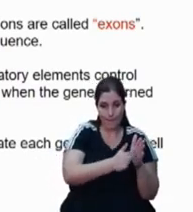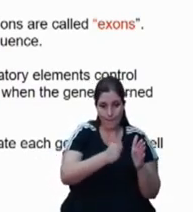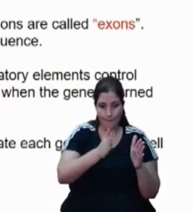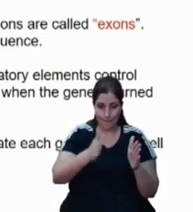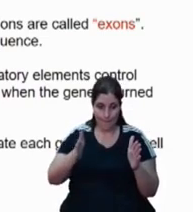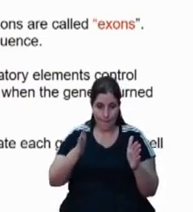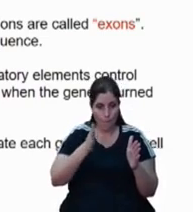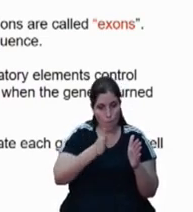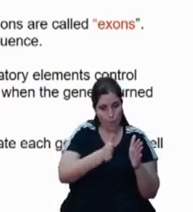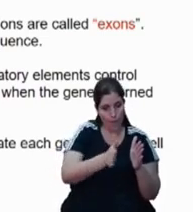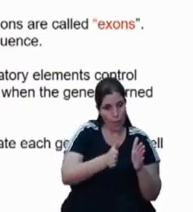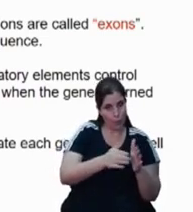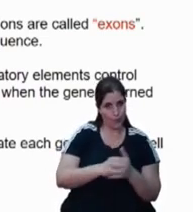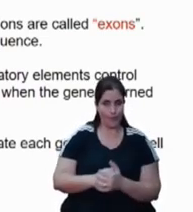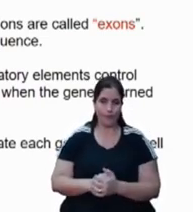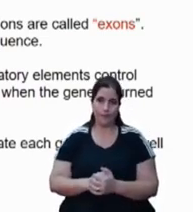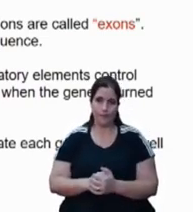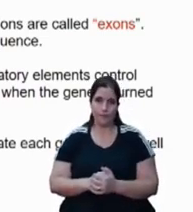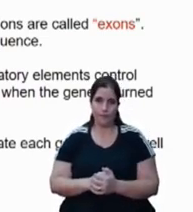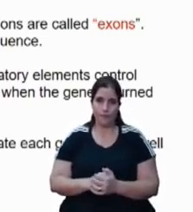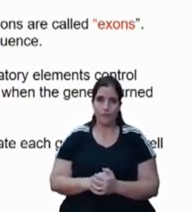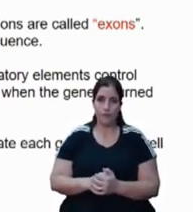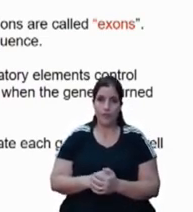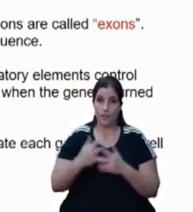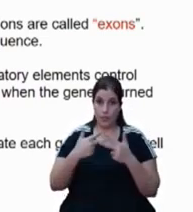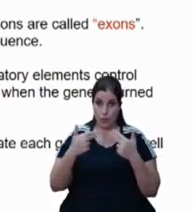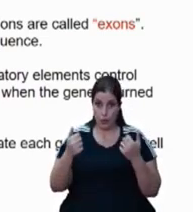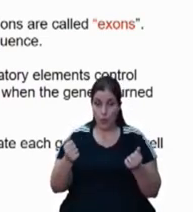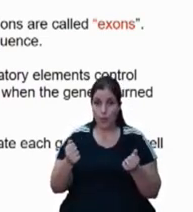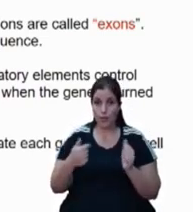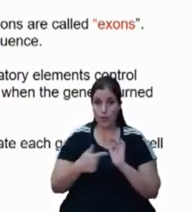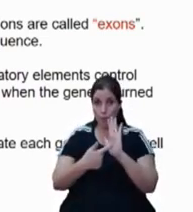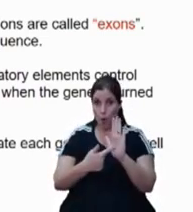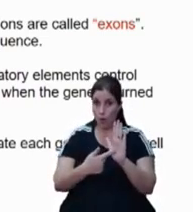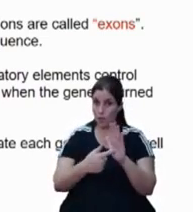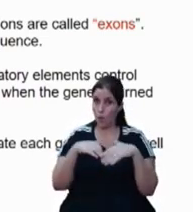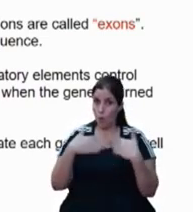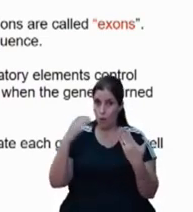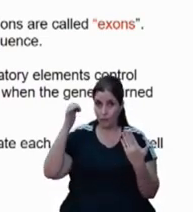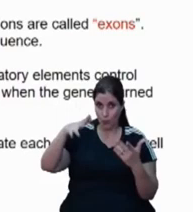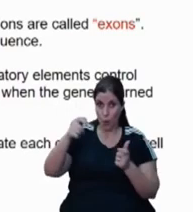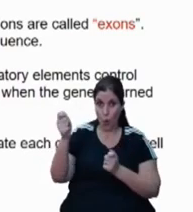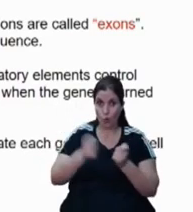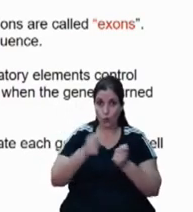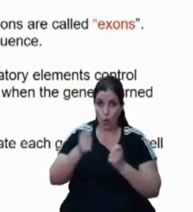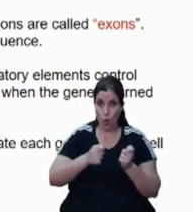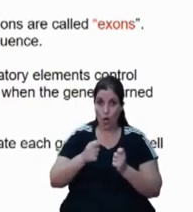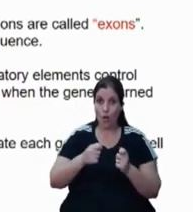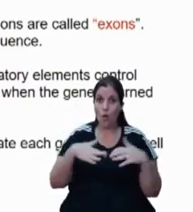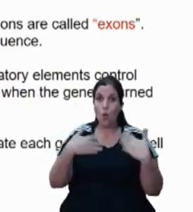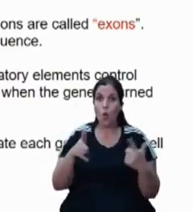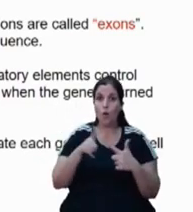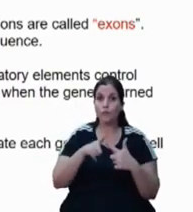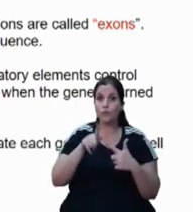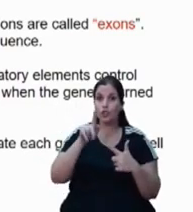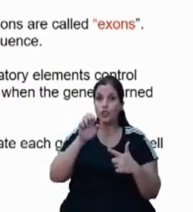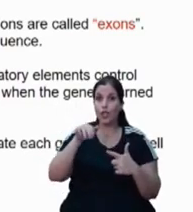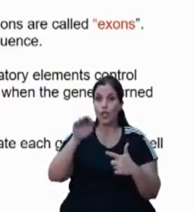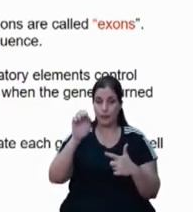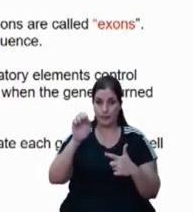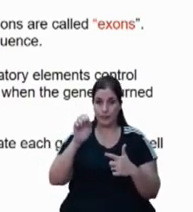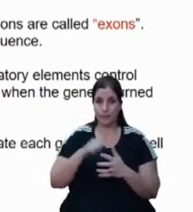the introns. Esses These elementos gene regulatory reguladores elements do gene control controlam many muitos aspects of the aspectos do gene, gene, such incluindo as quando o